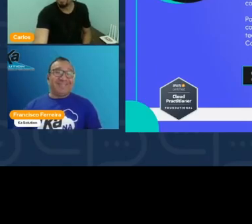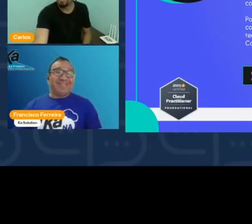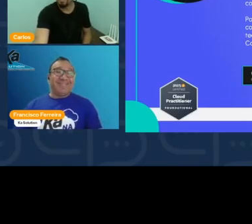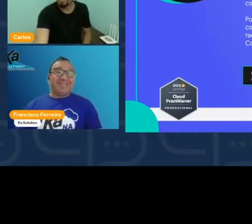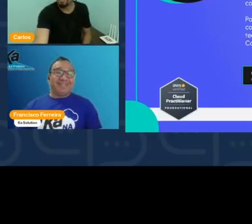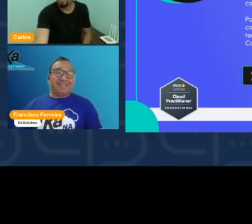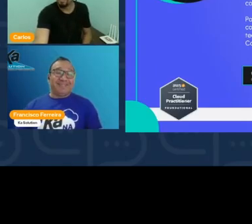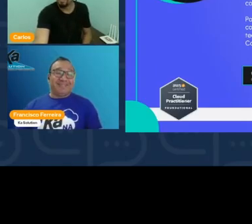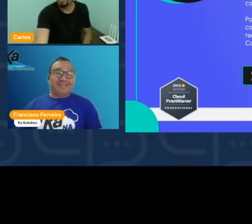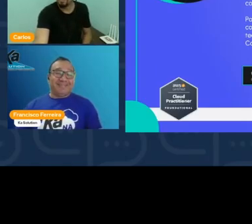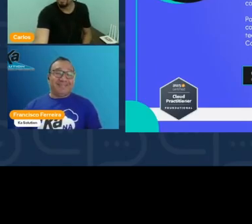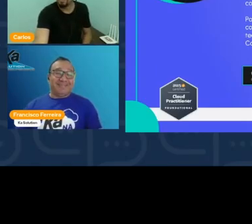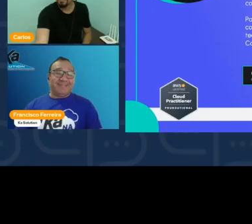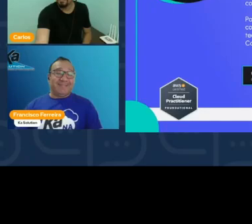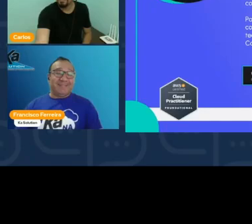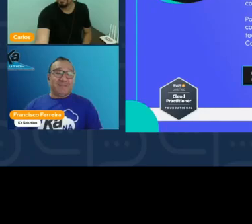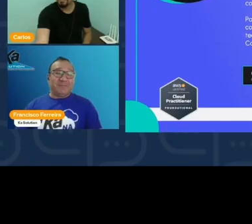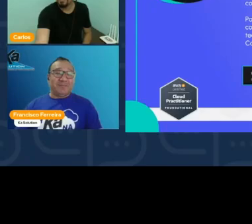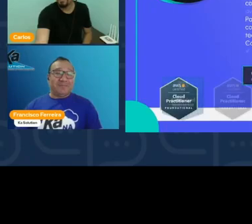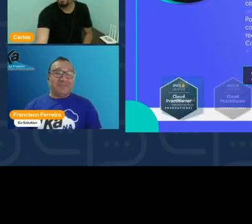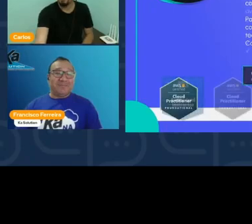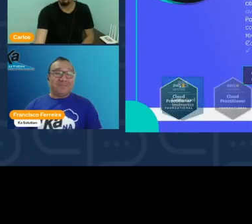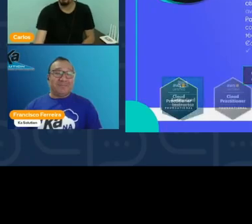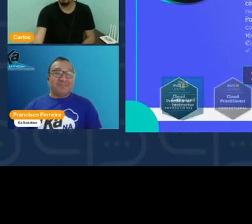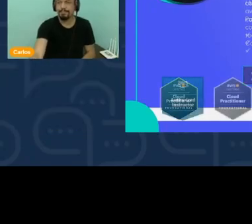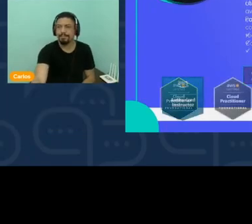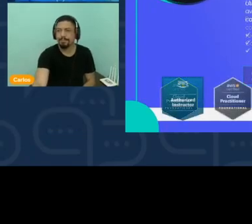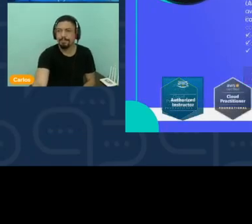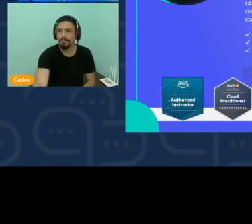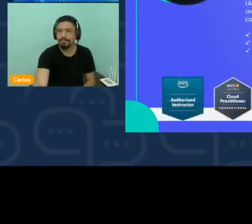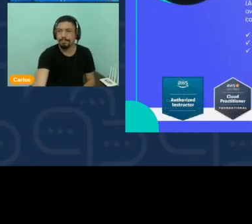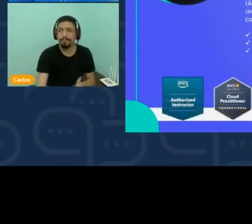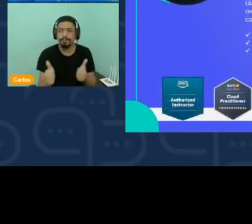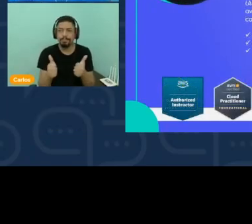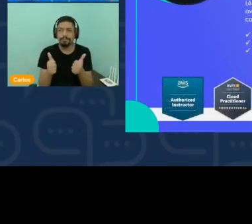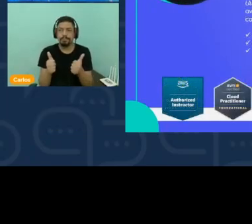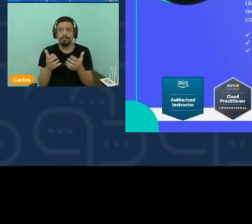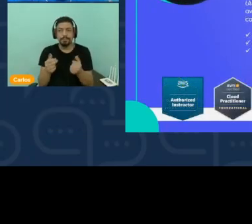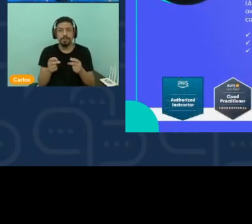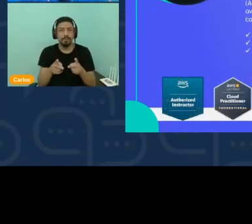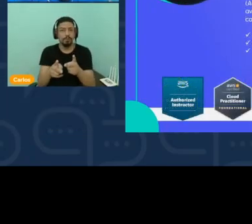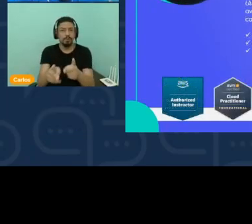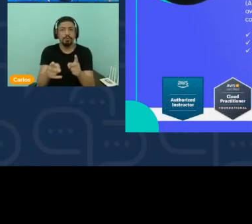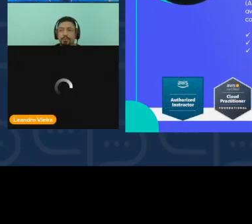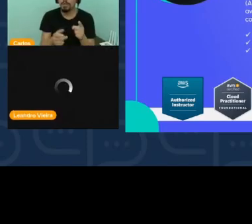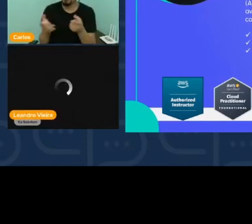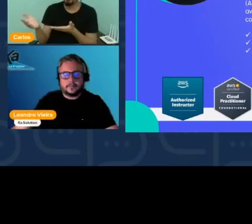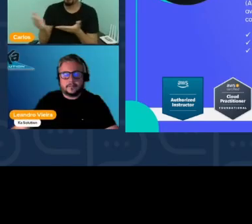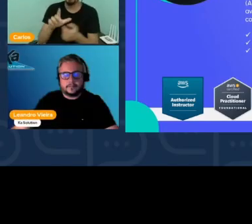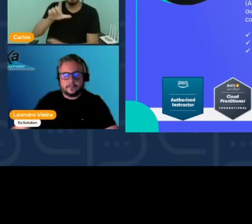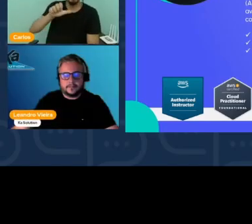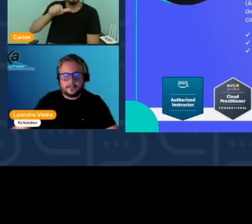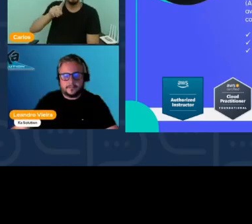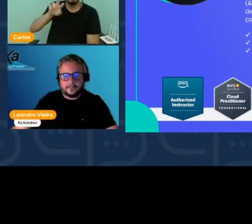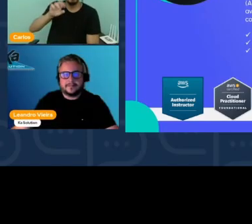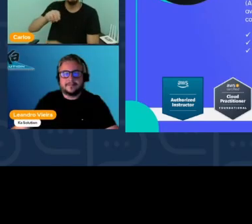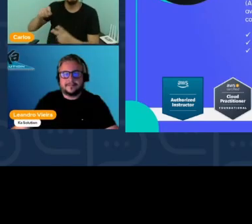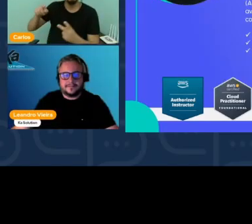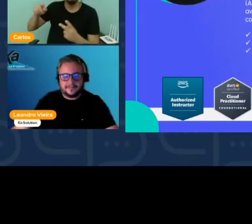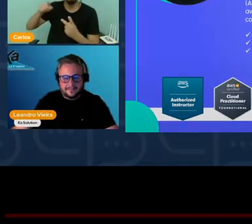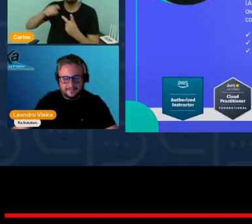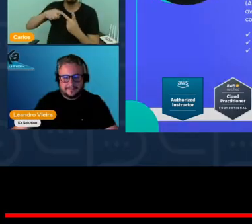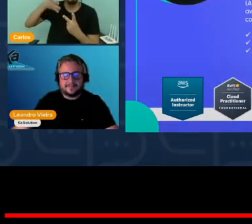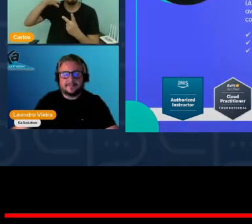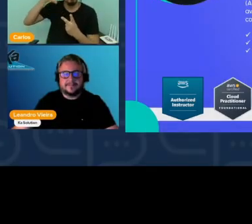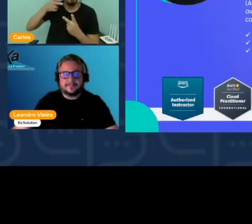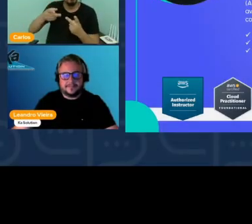Boa, é isso aí. Então, vamos, sem mais delongas, chamar o Leandro, que vai ser o palestrante. Leandro, inclusive, vai trocar a